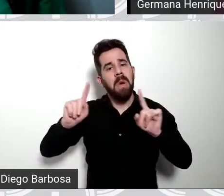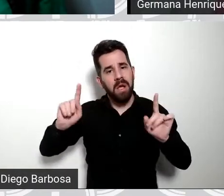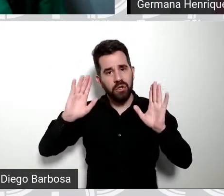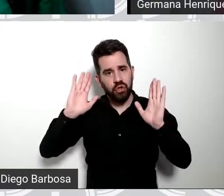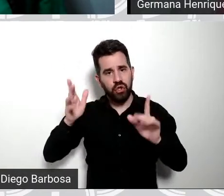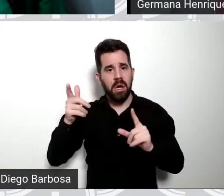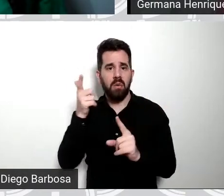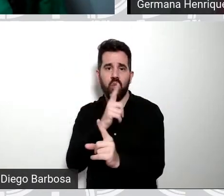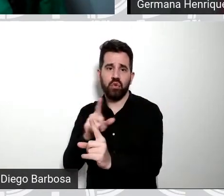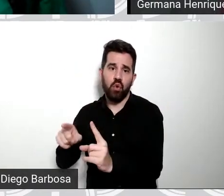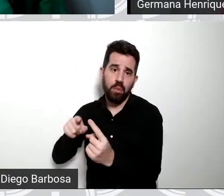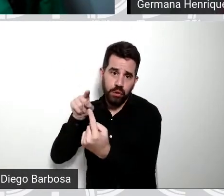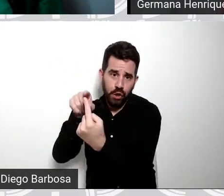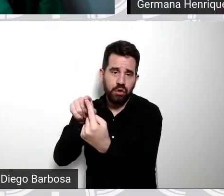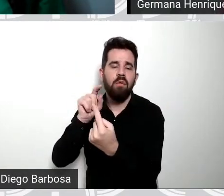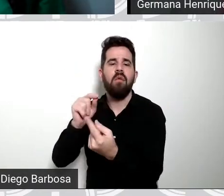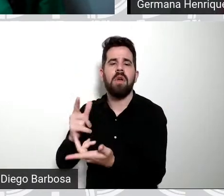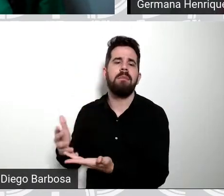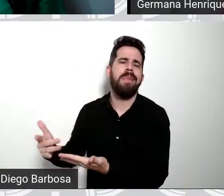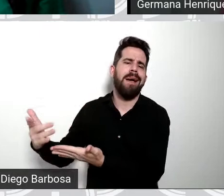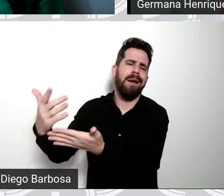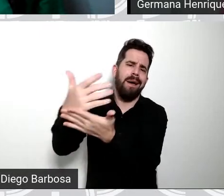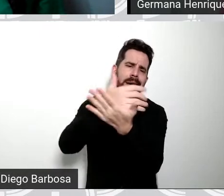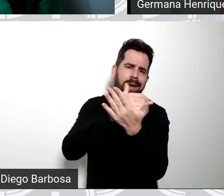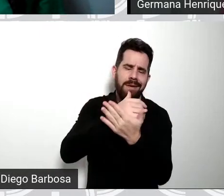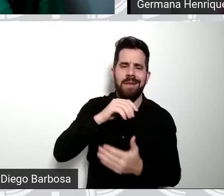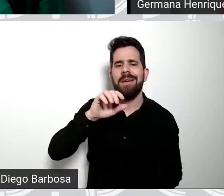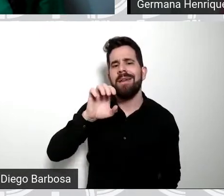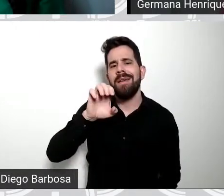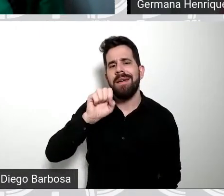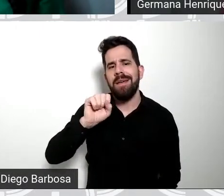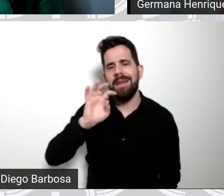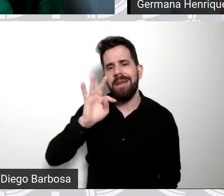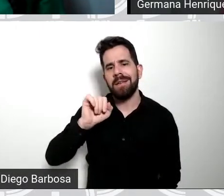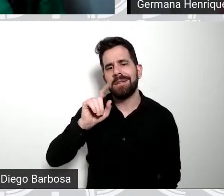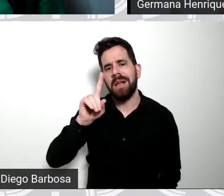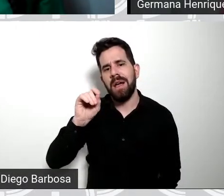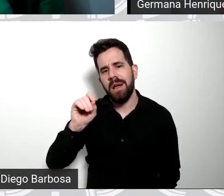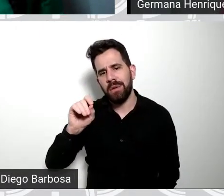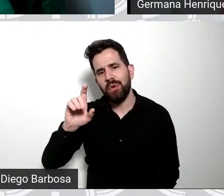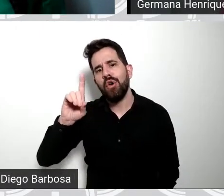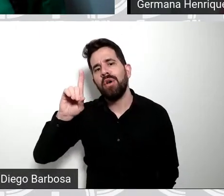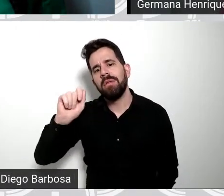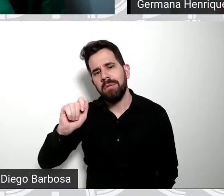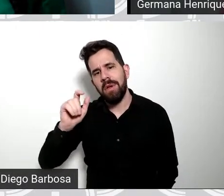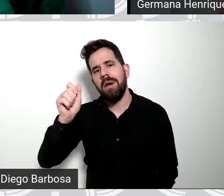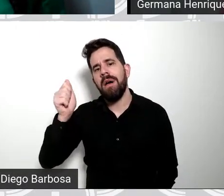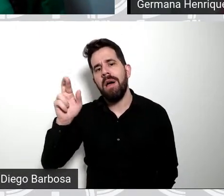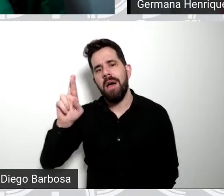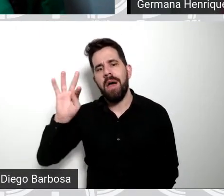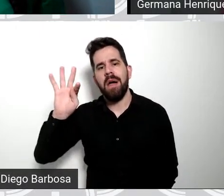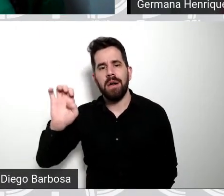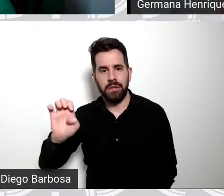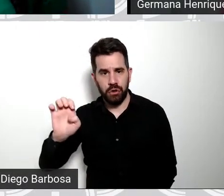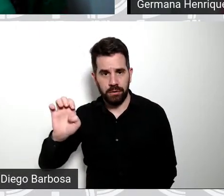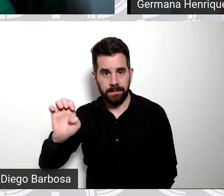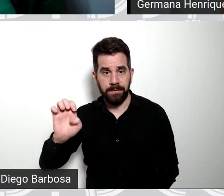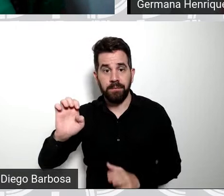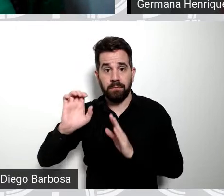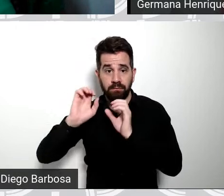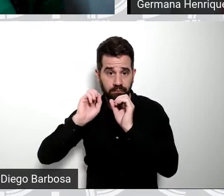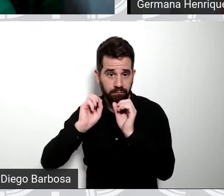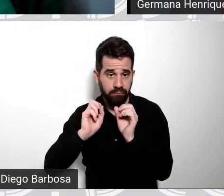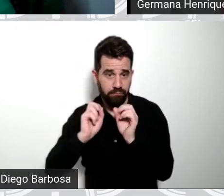objetivo. Com relação... o próprio estado da arte, nós temos, além de todas as